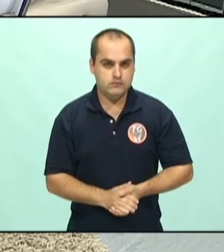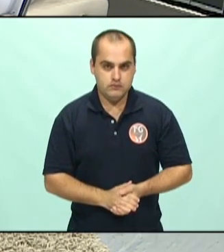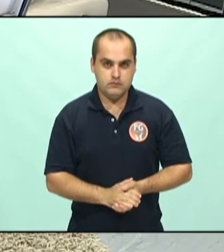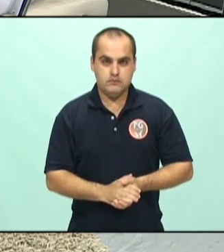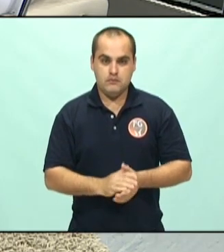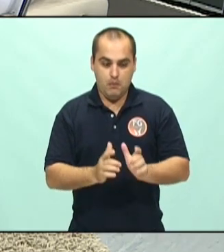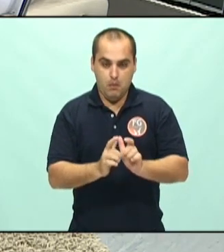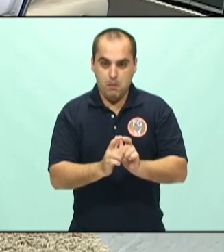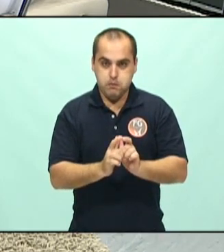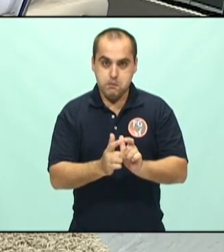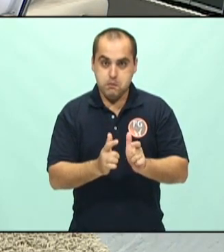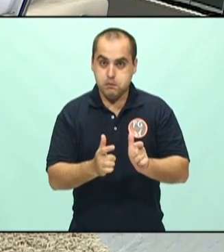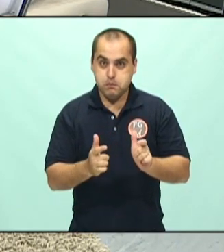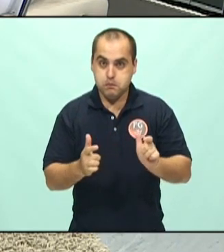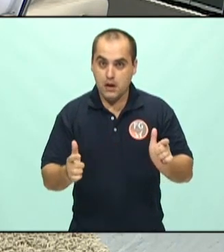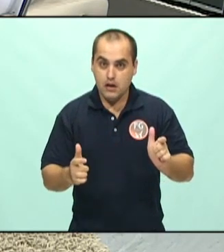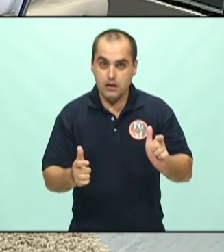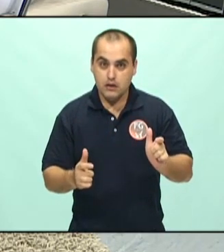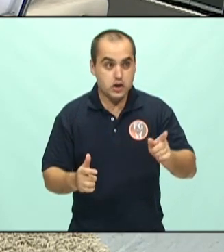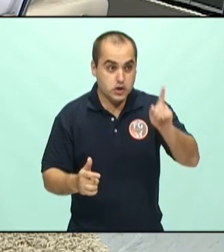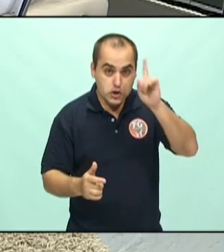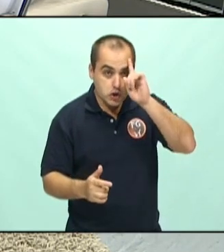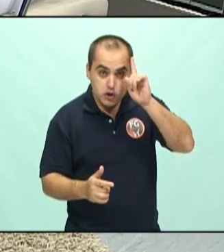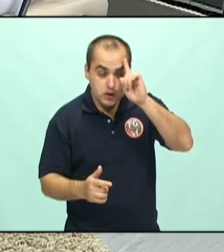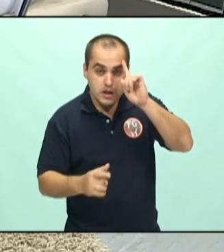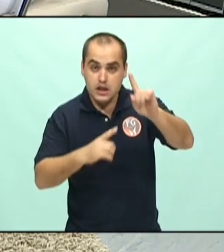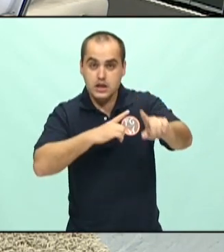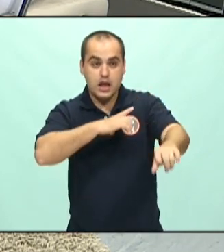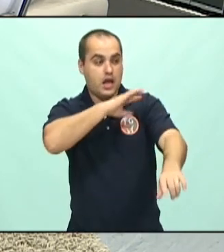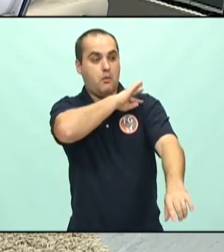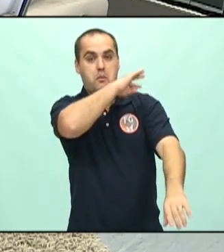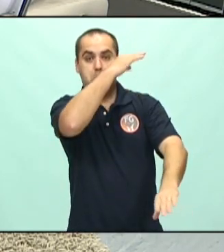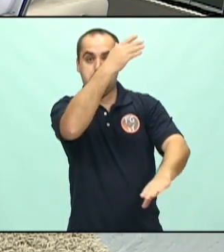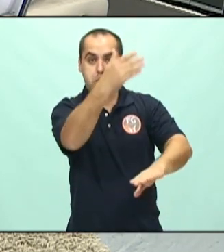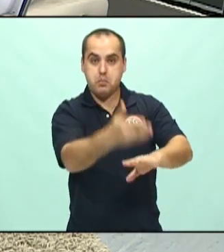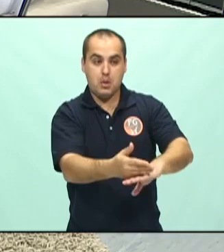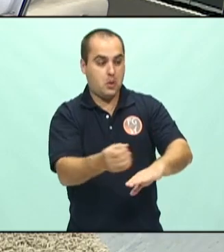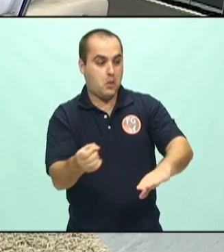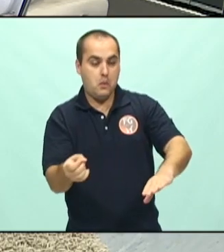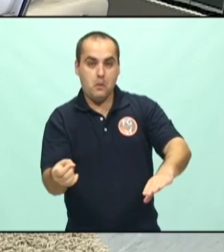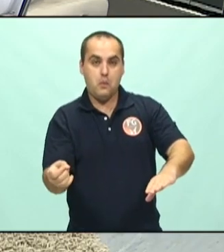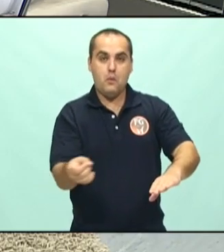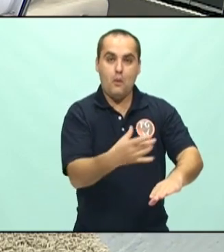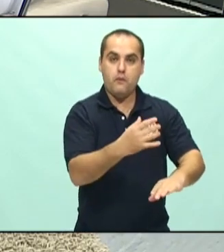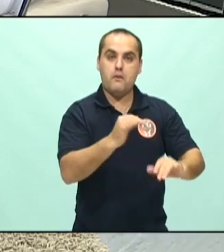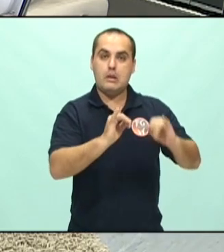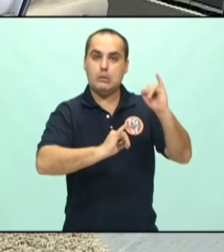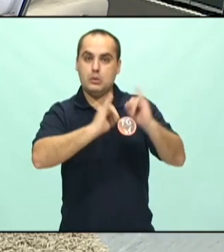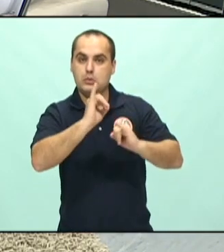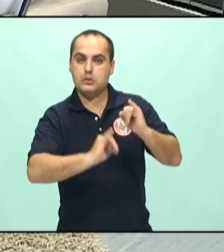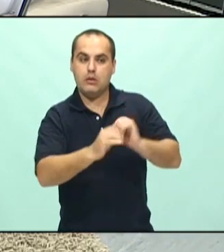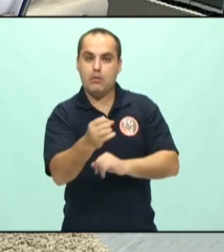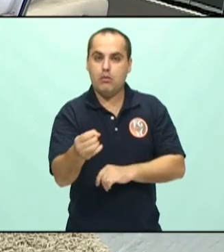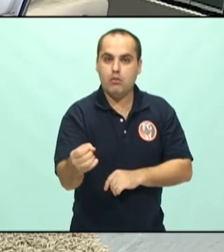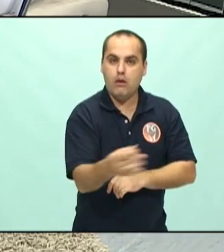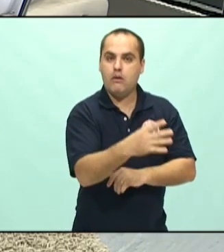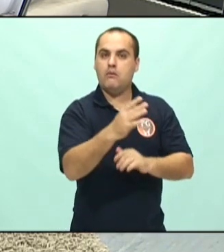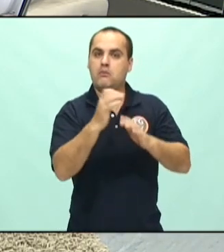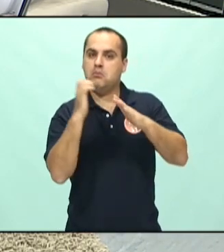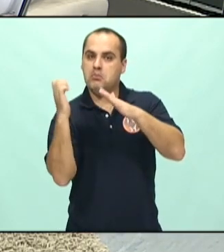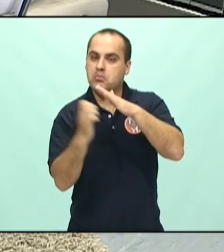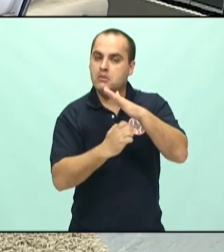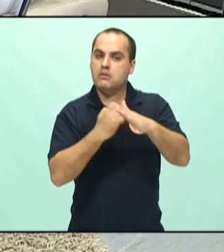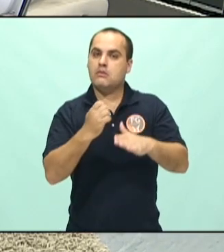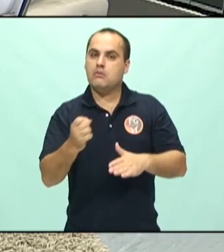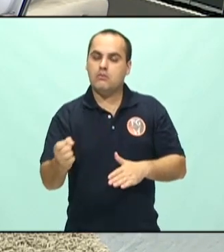todos os dias ao acordar um galpão novo uma indústria nova é uma empresa nova eu ou o quanto